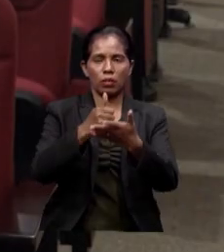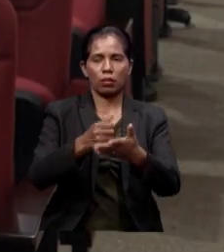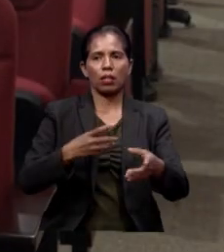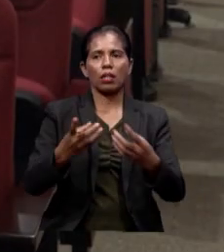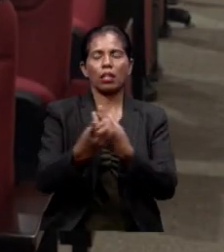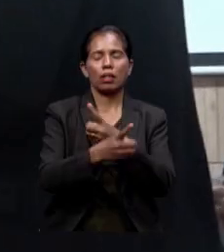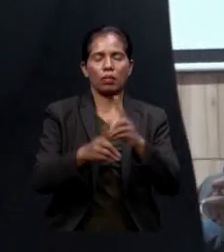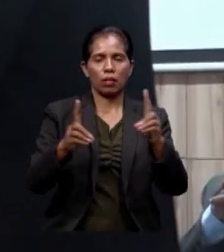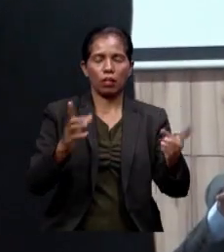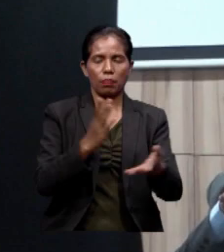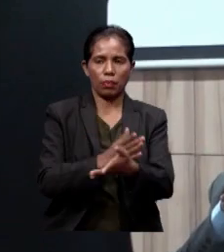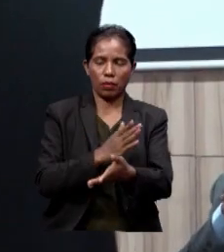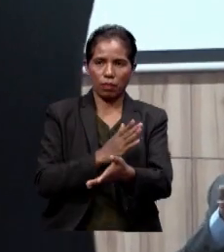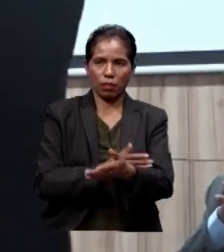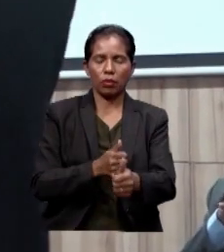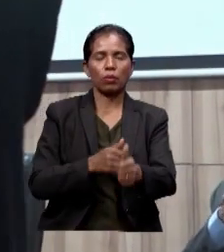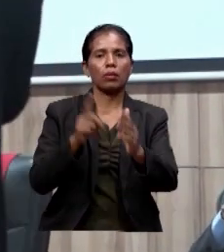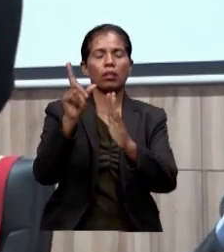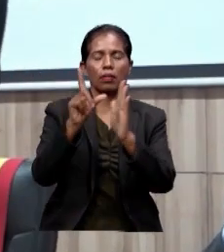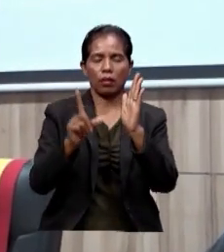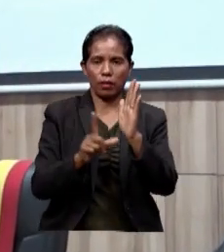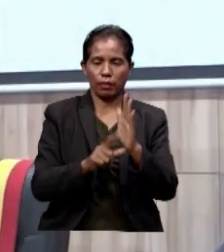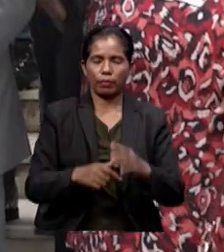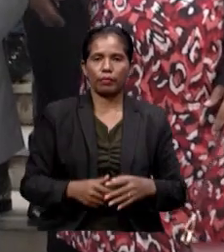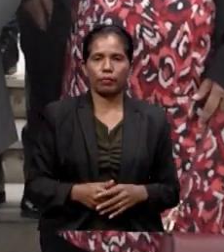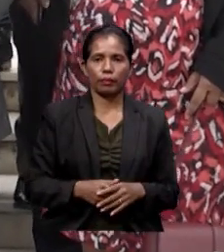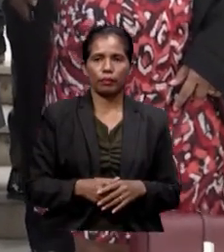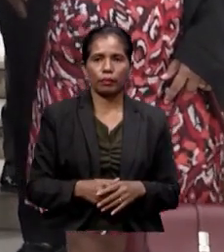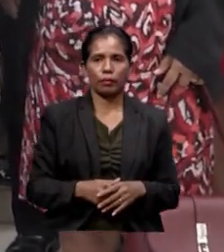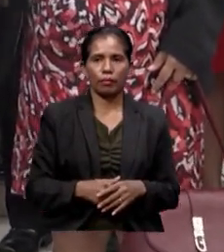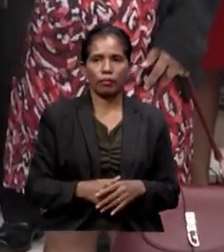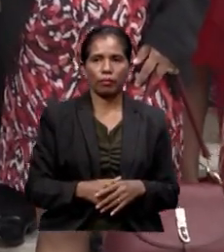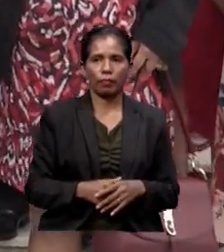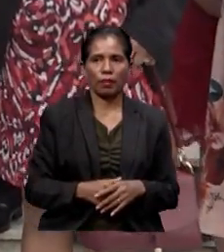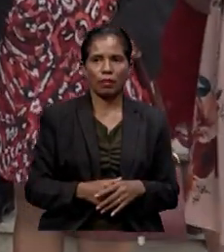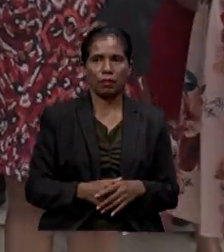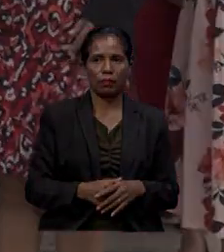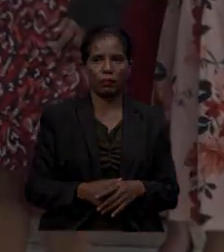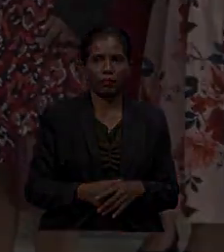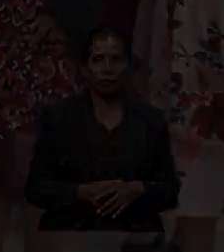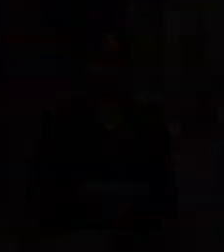democrático no promove banati tuir lei. Bem-vinda, Ximenes, Aderito Ximenes, Jemen.